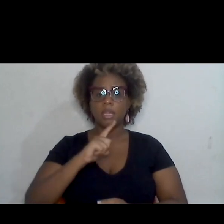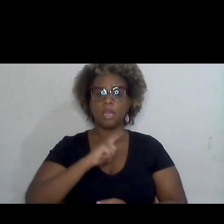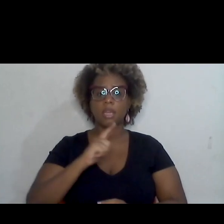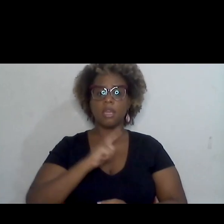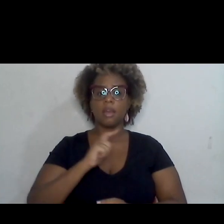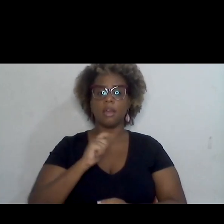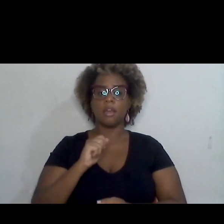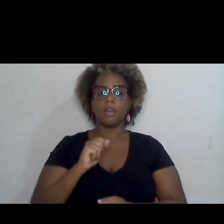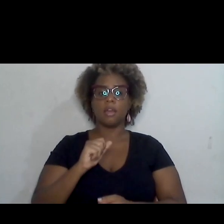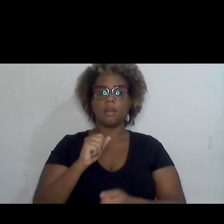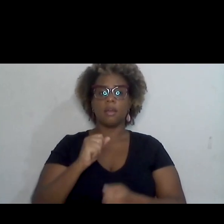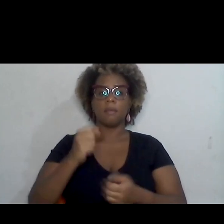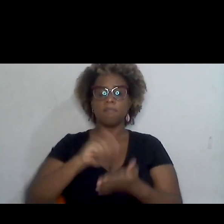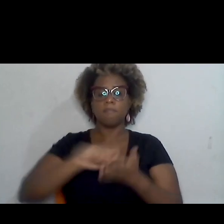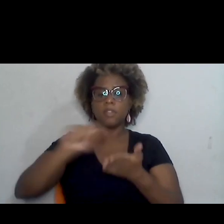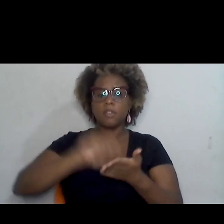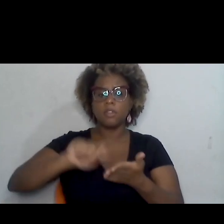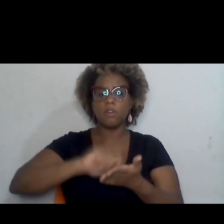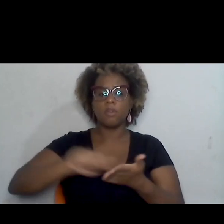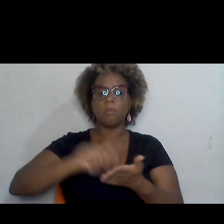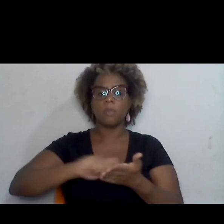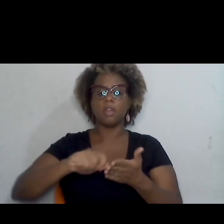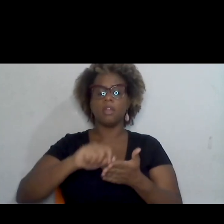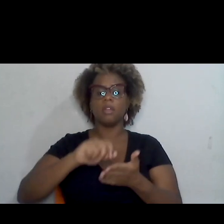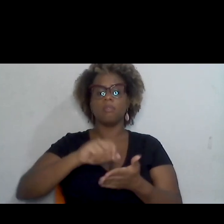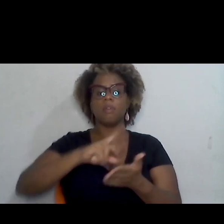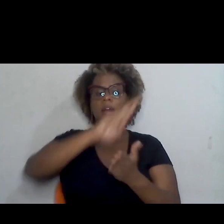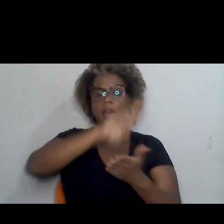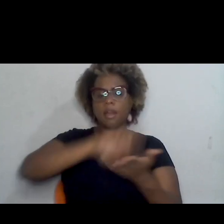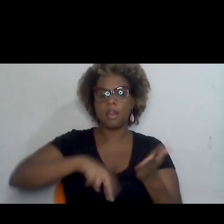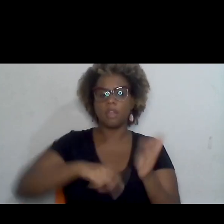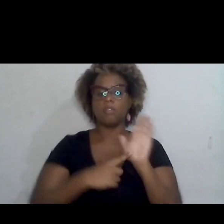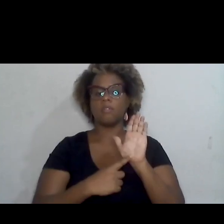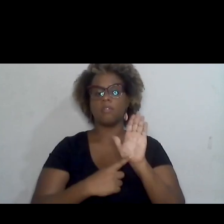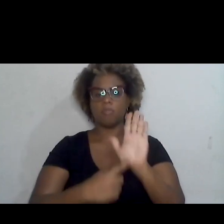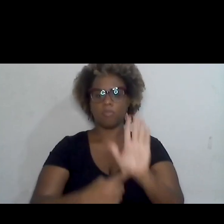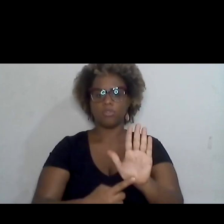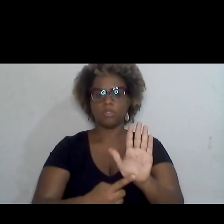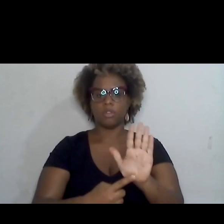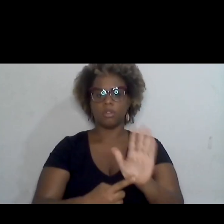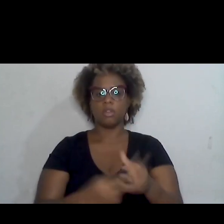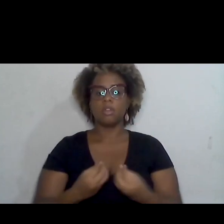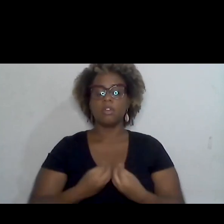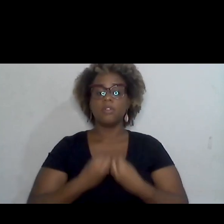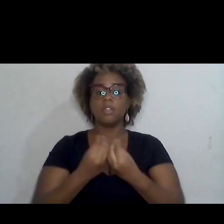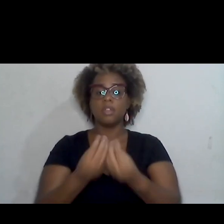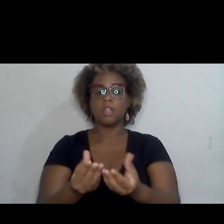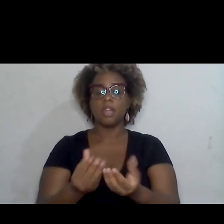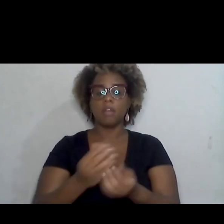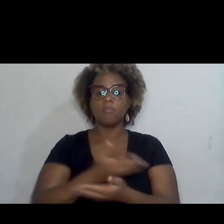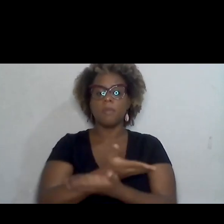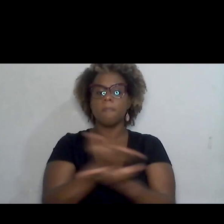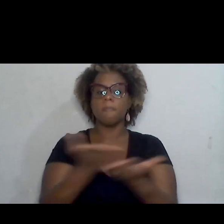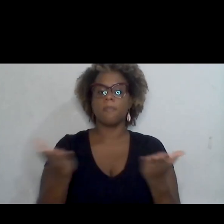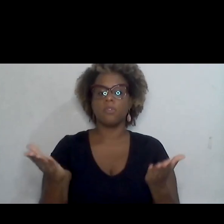contas financeira. Que o importante é o fazer cultural, é o que é entregue como produto daquele projeto que